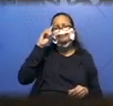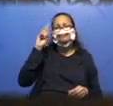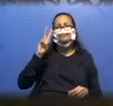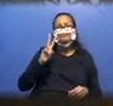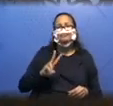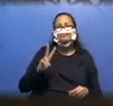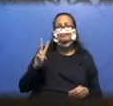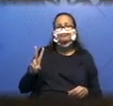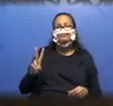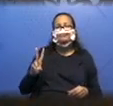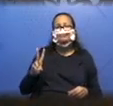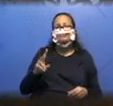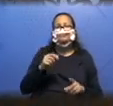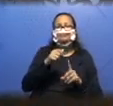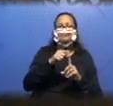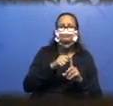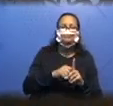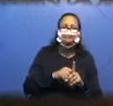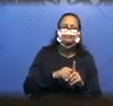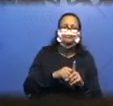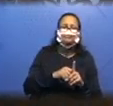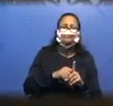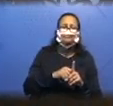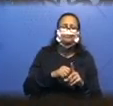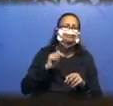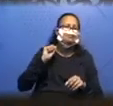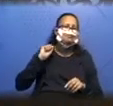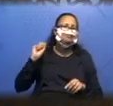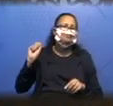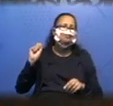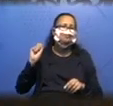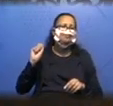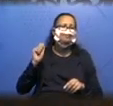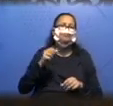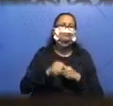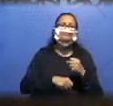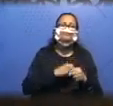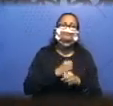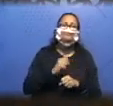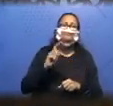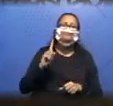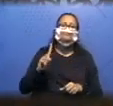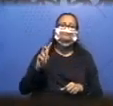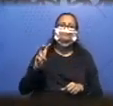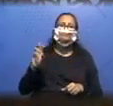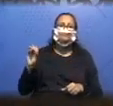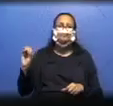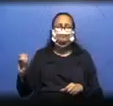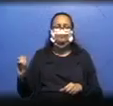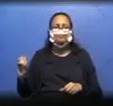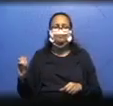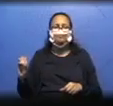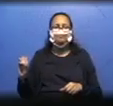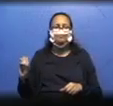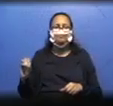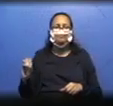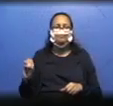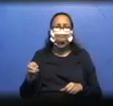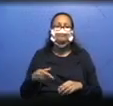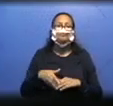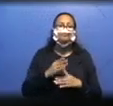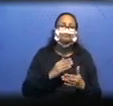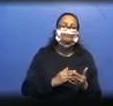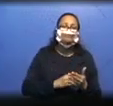Em 22 de abril de 1500, a frota de Cabral, todos